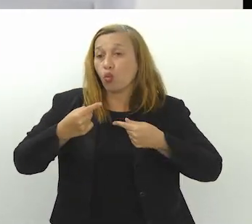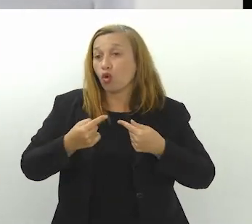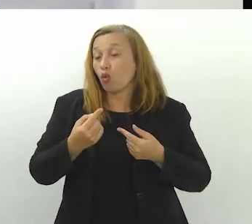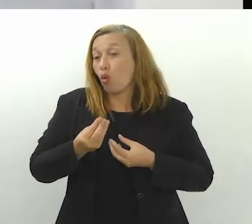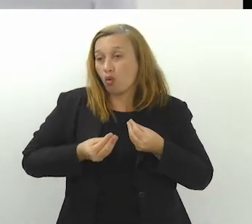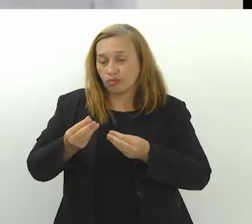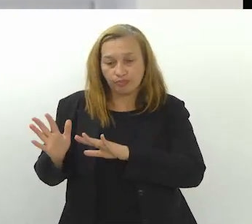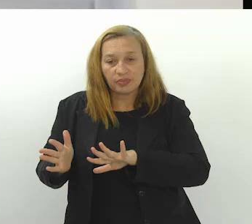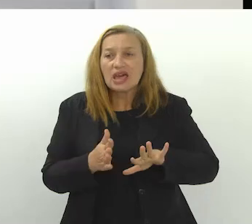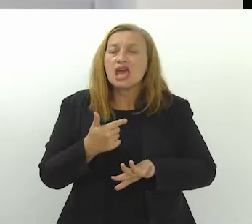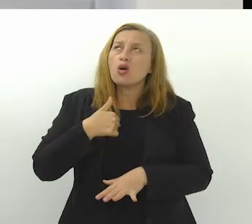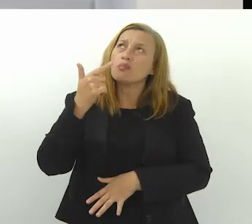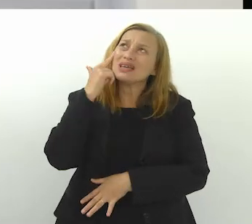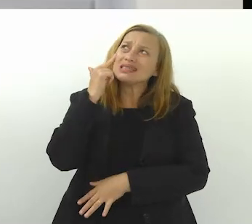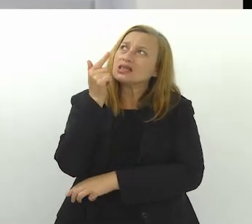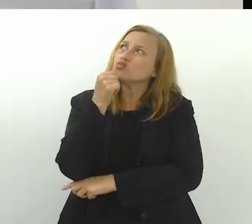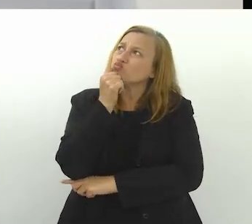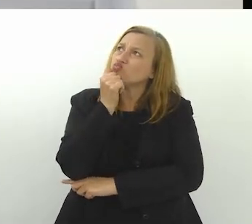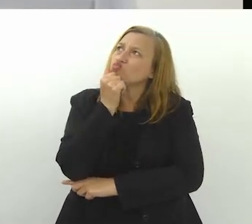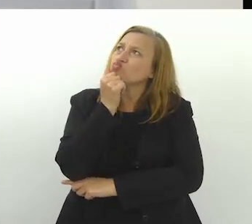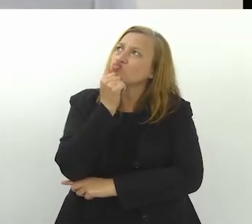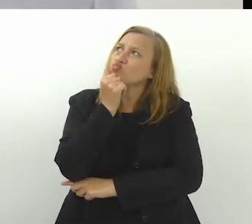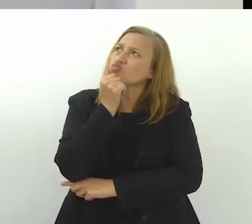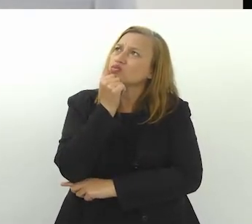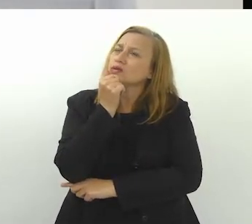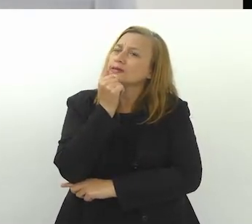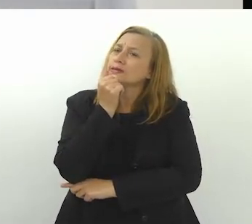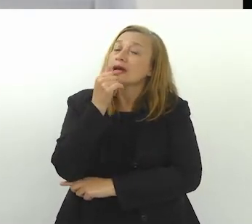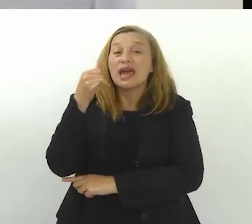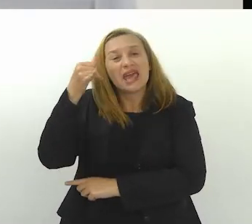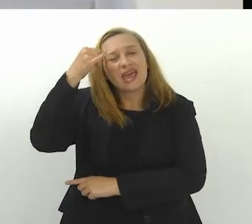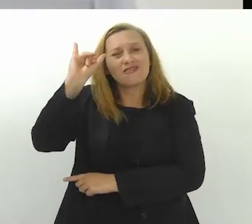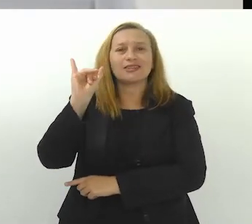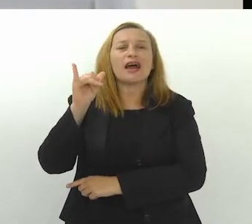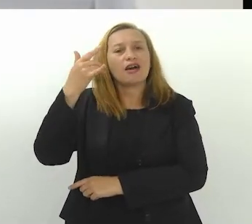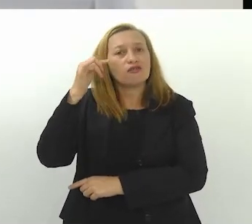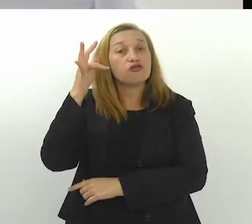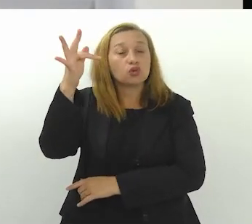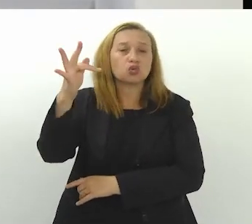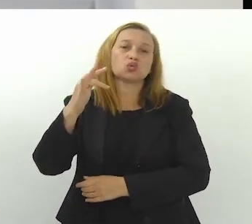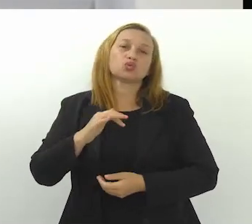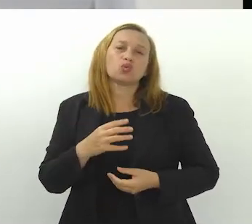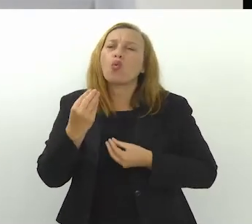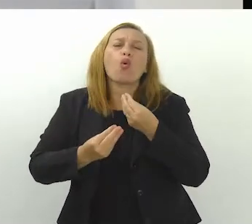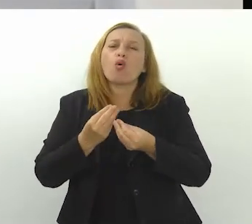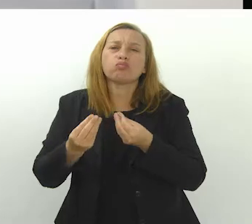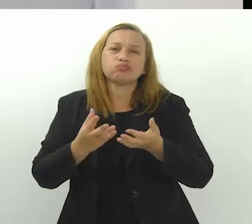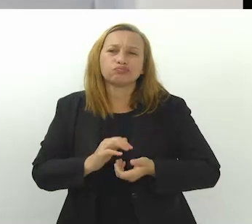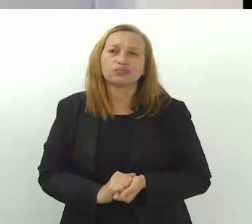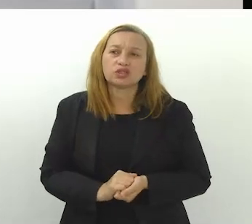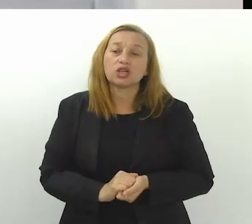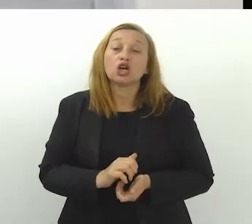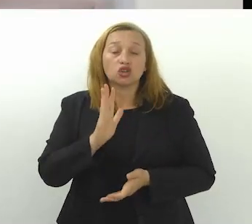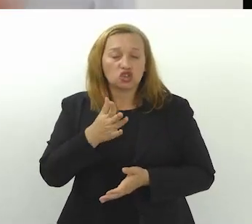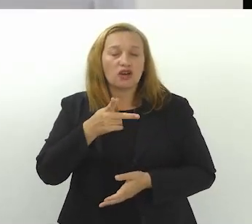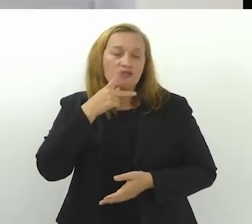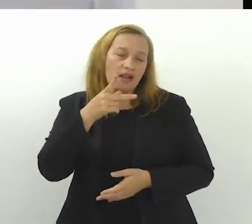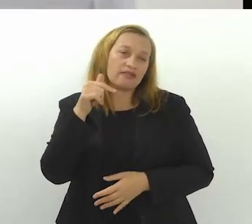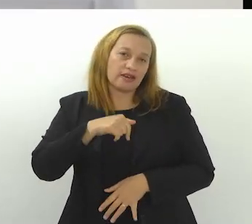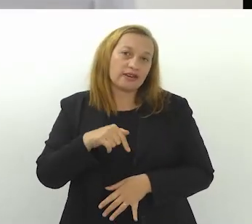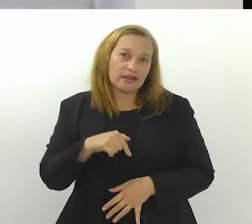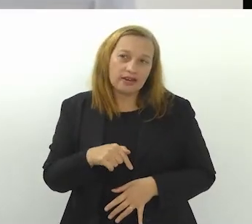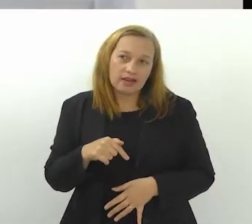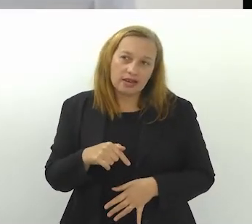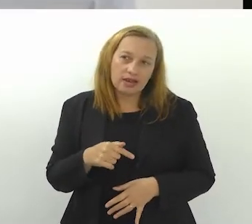indiscutível. Agora, eu estou pensando aqui, né, o que a gente pode fazer para se evitar isso, né? E uhum. aí você tem, além do que eu já havia